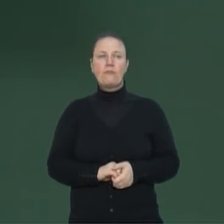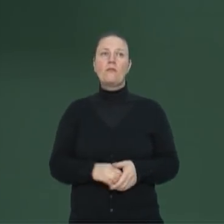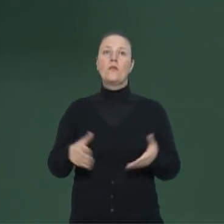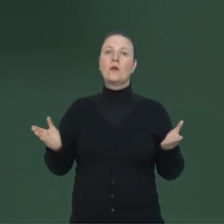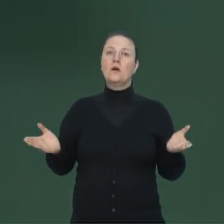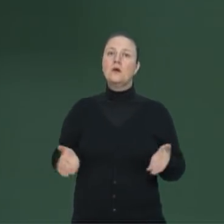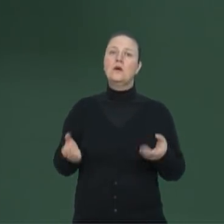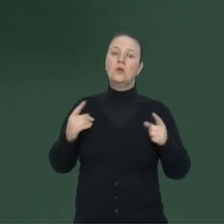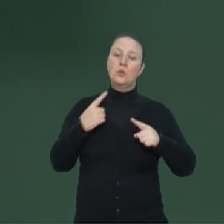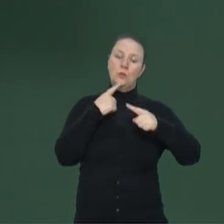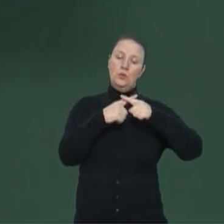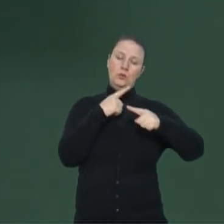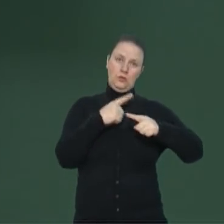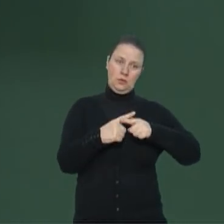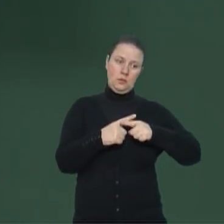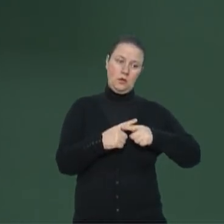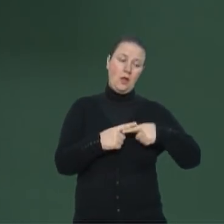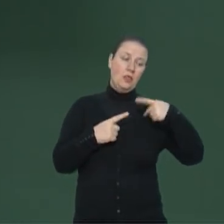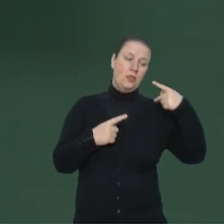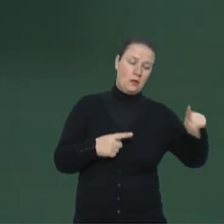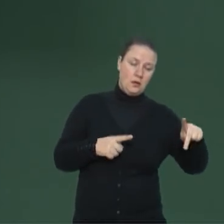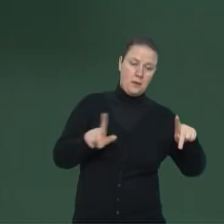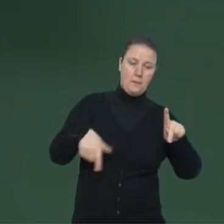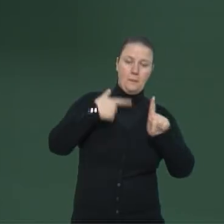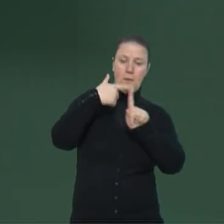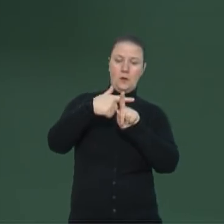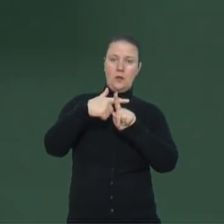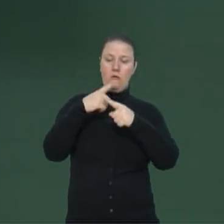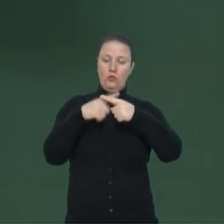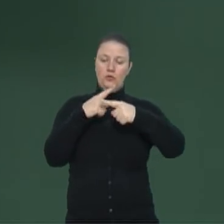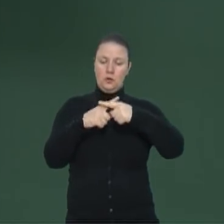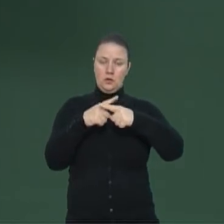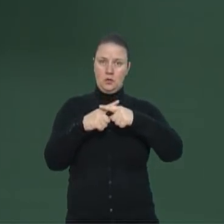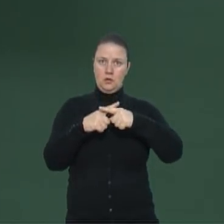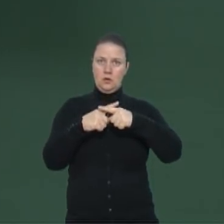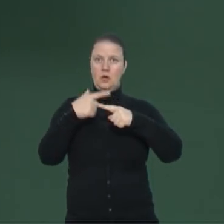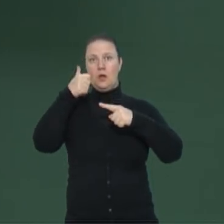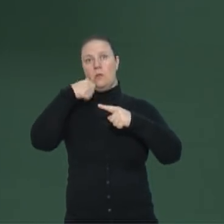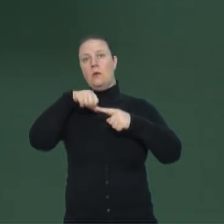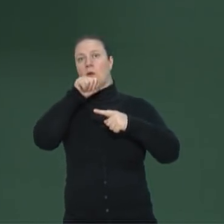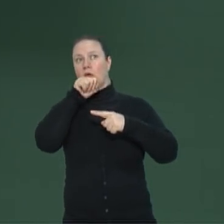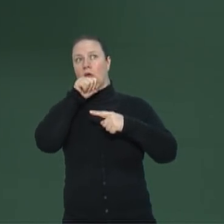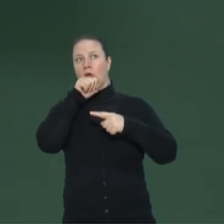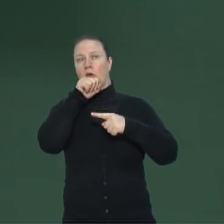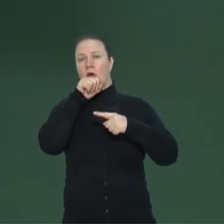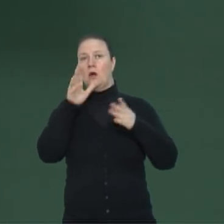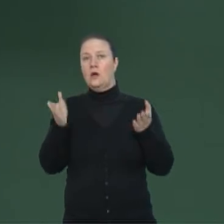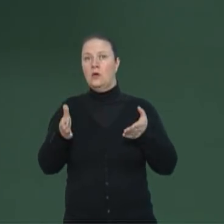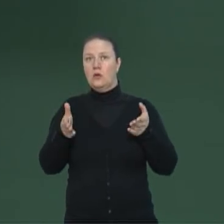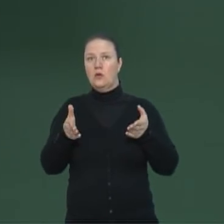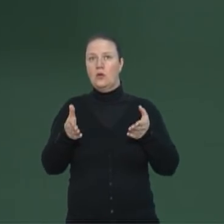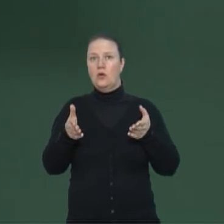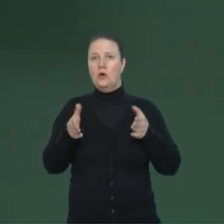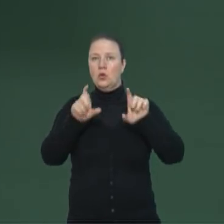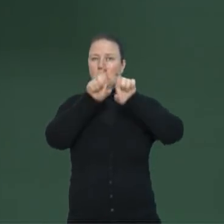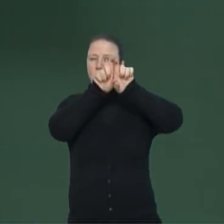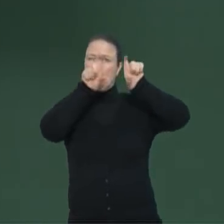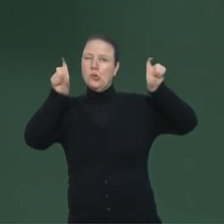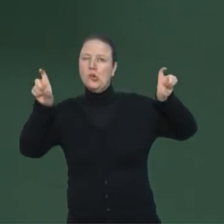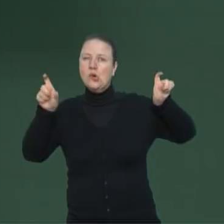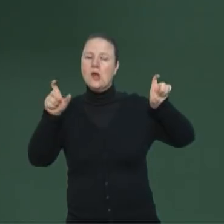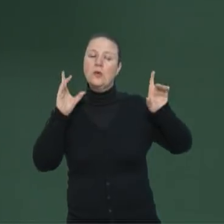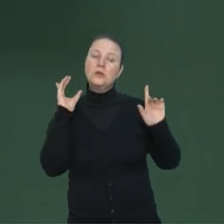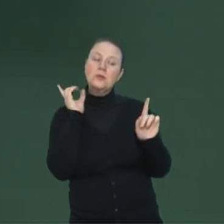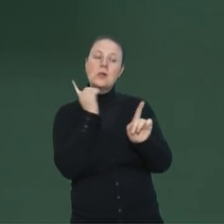disse que multiplicando a dele pela da mãe tem que dar 525. Tá aí a nossa equação. Basta resolver essa equação e eu saberei qual é